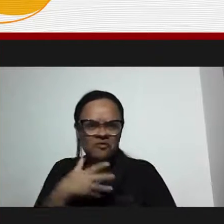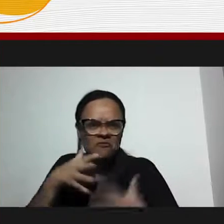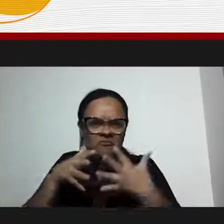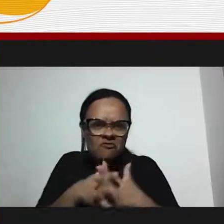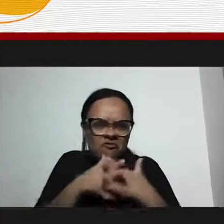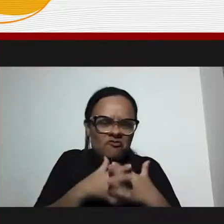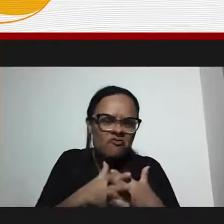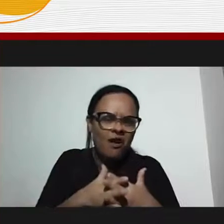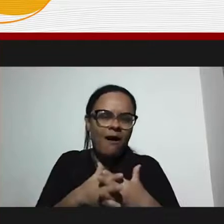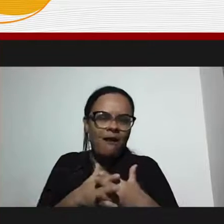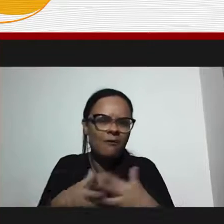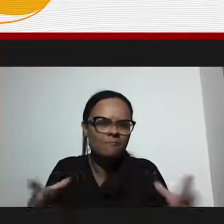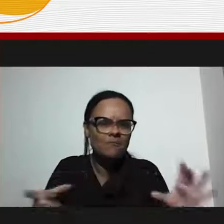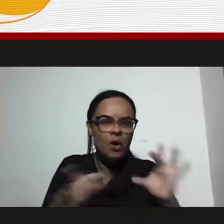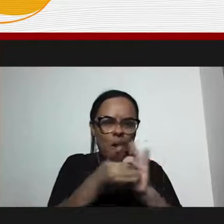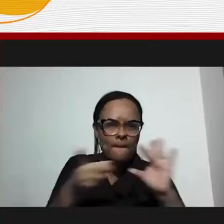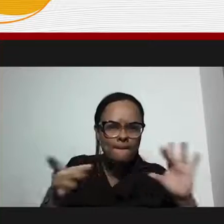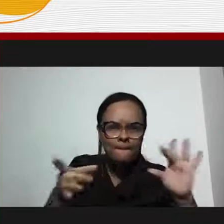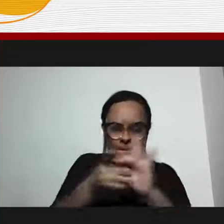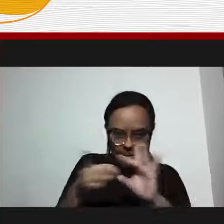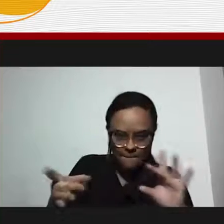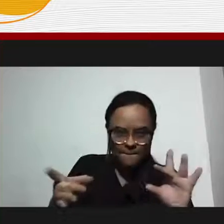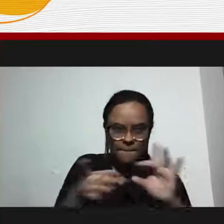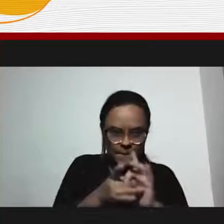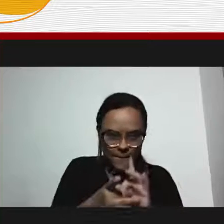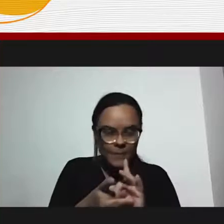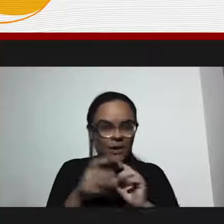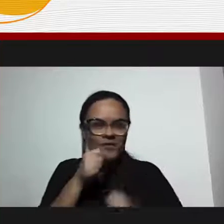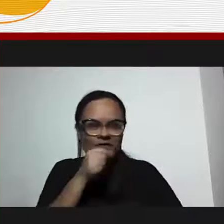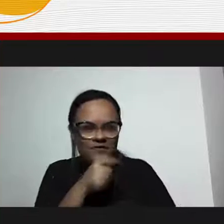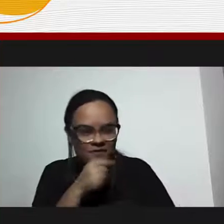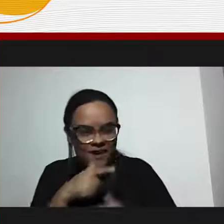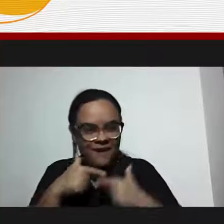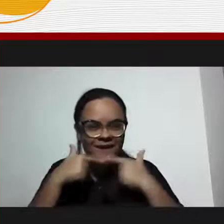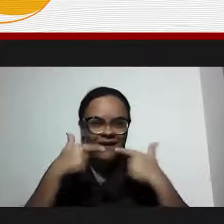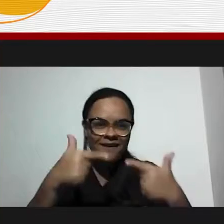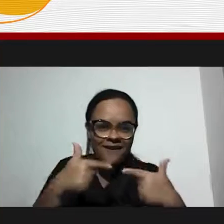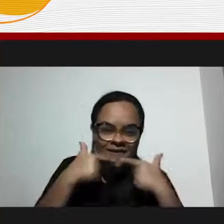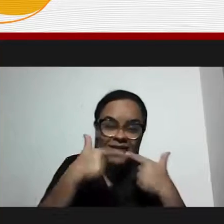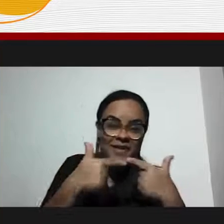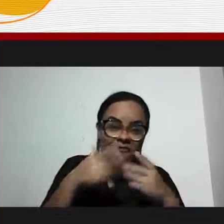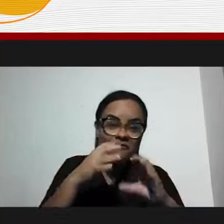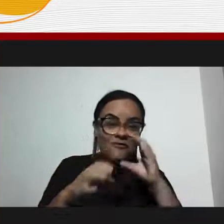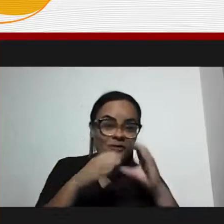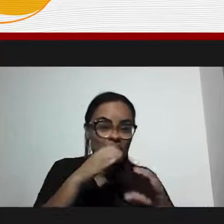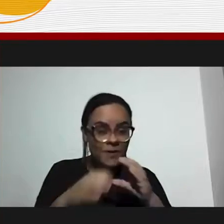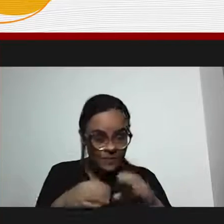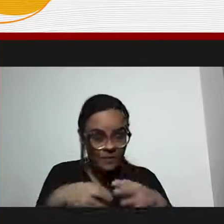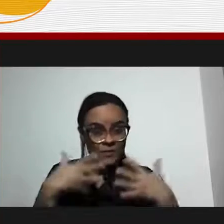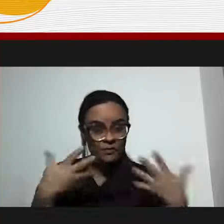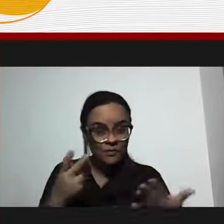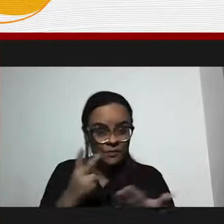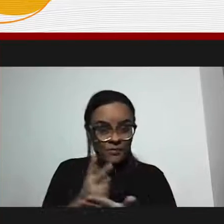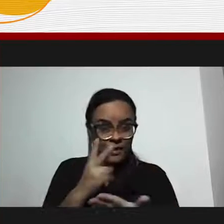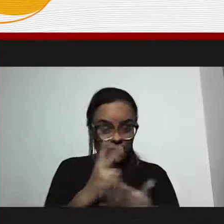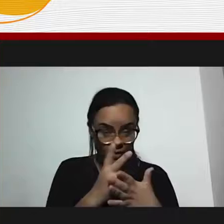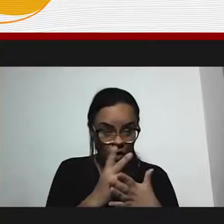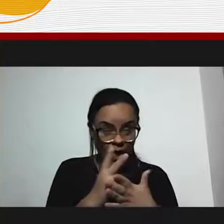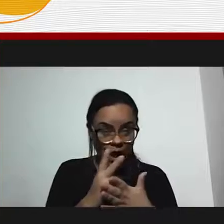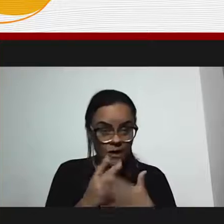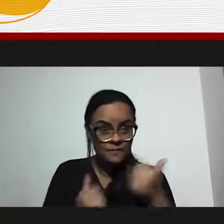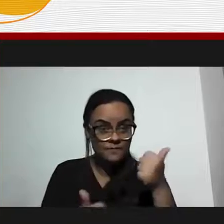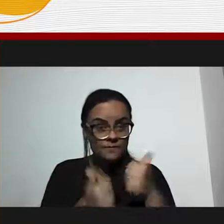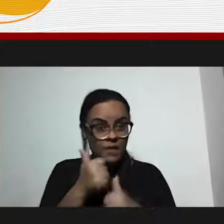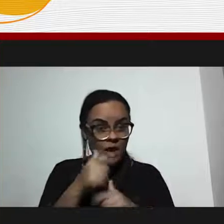dificuldades de me integrar, né? Até por esse meu jeito bem-humorado, esse meu jeito comunicativo, eu sempre chegava nos